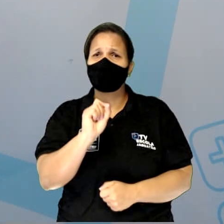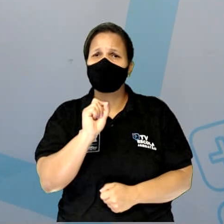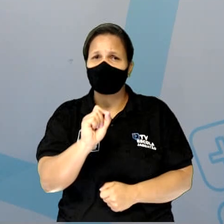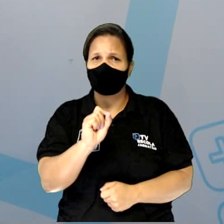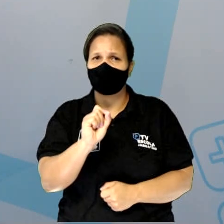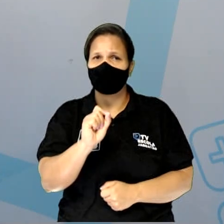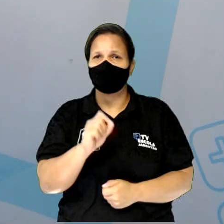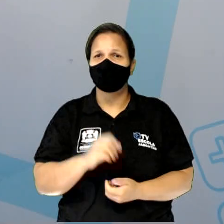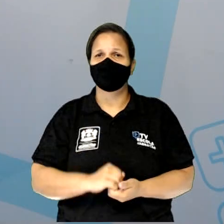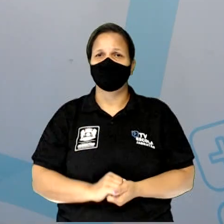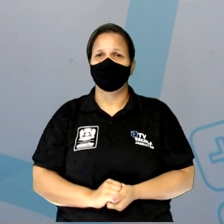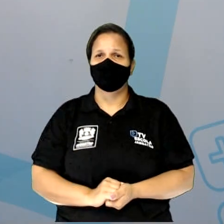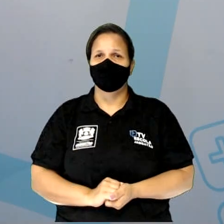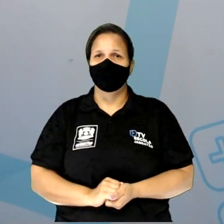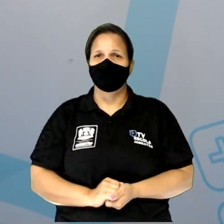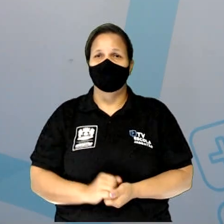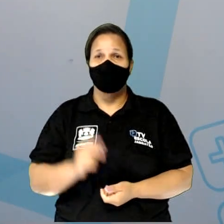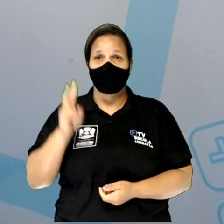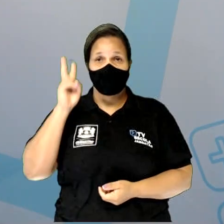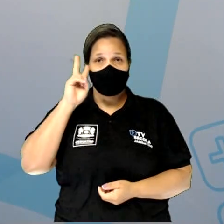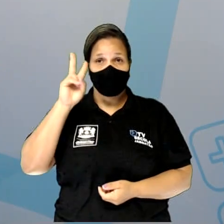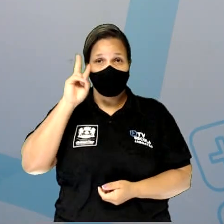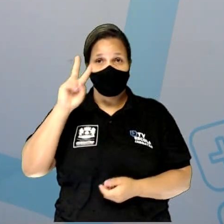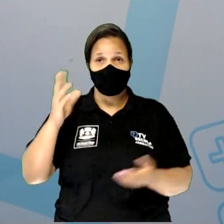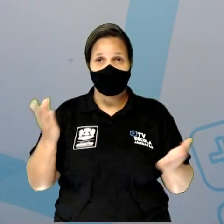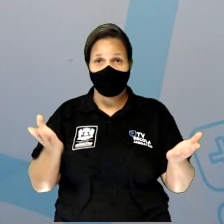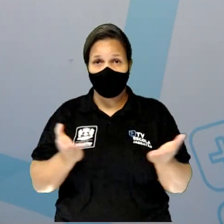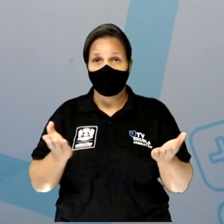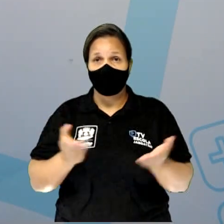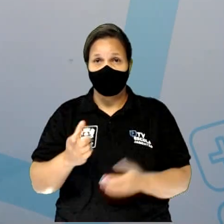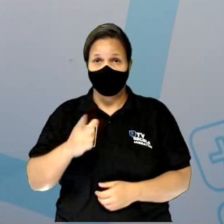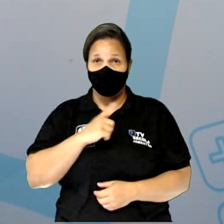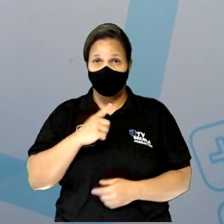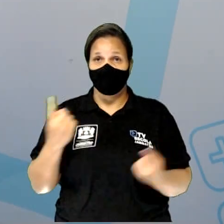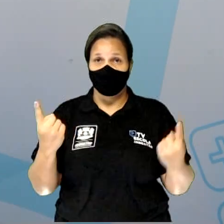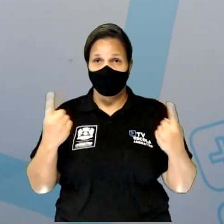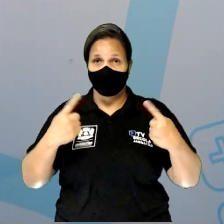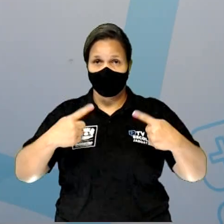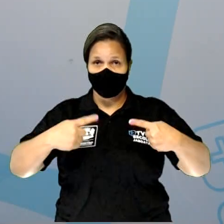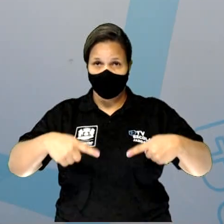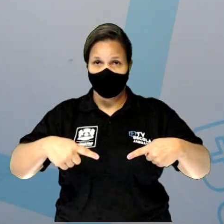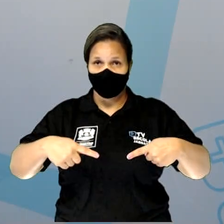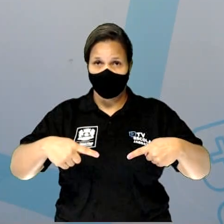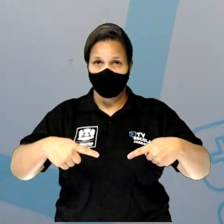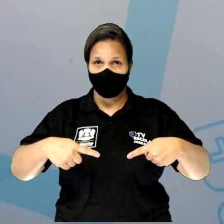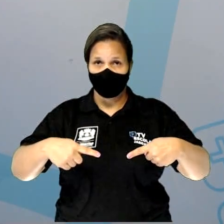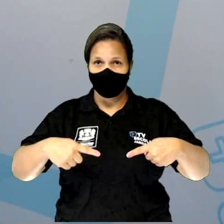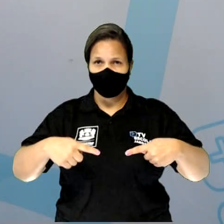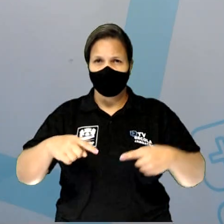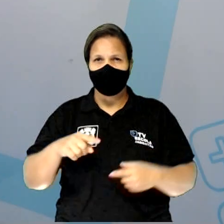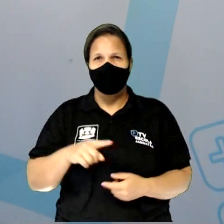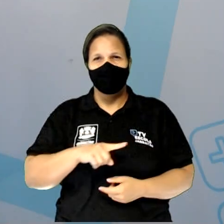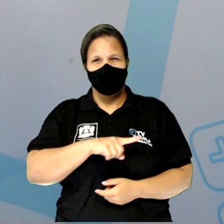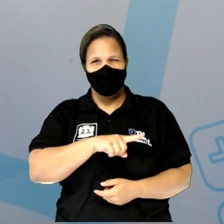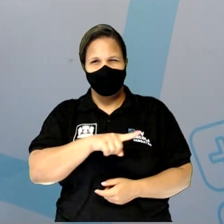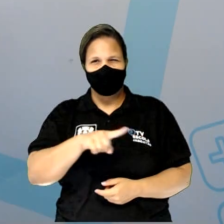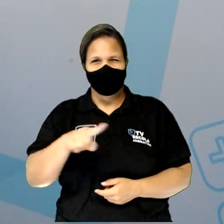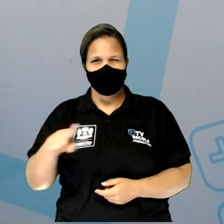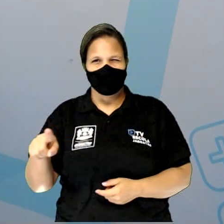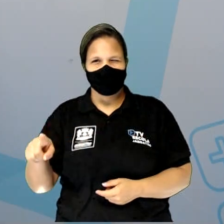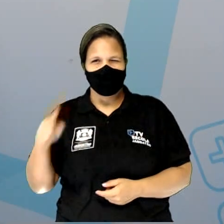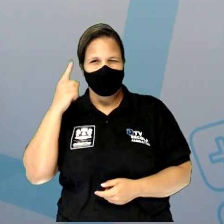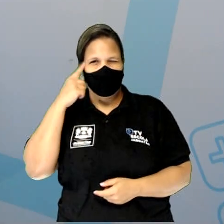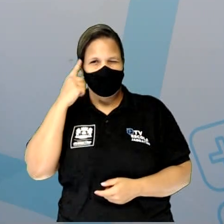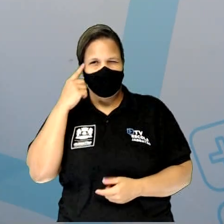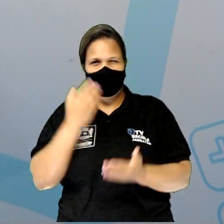bem? Lembrando que hoje a gente ainda tem desafio, certo? Vocês acharam mesmo que ia passar uma aula